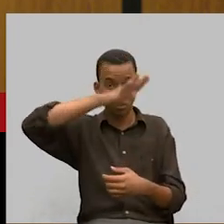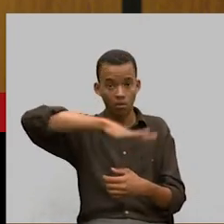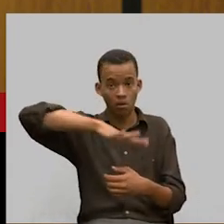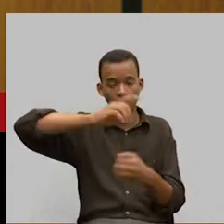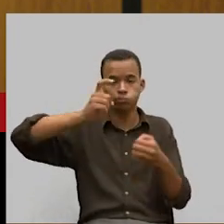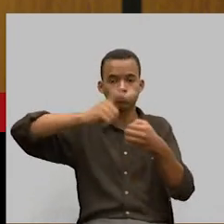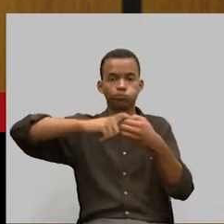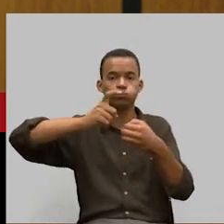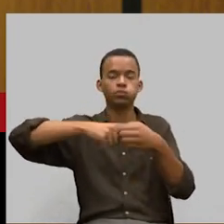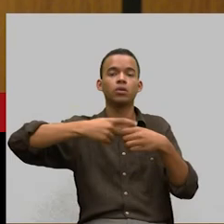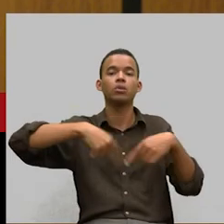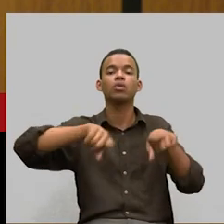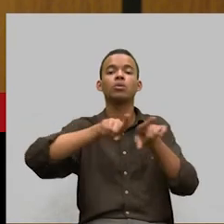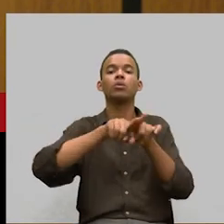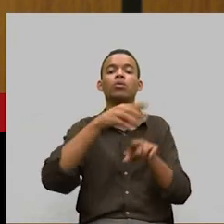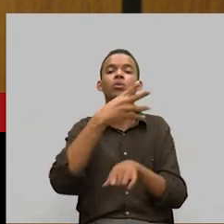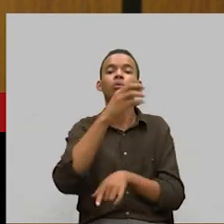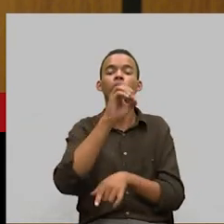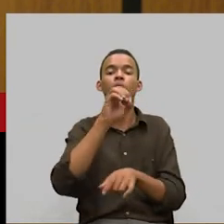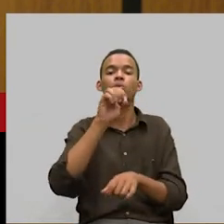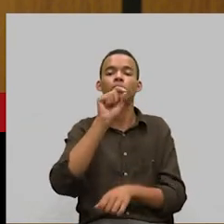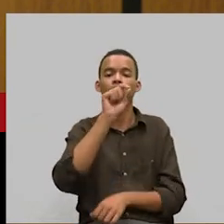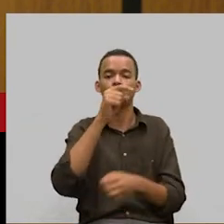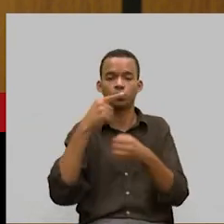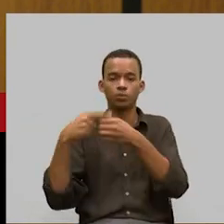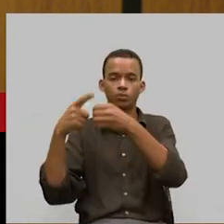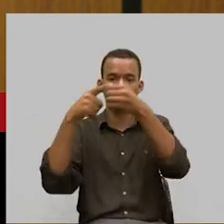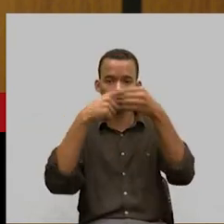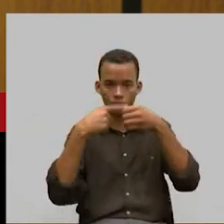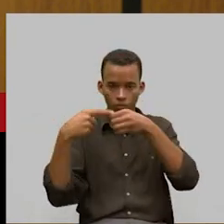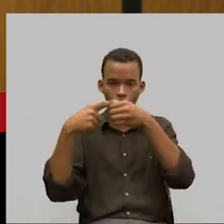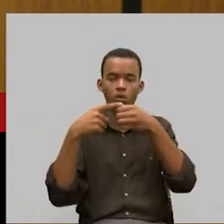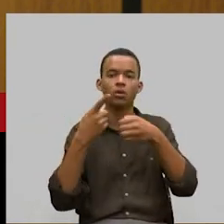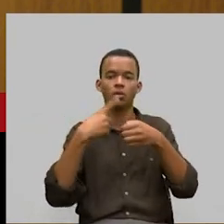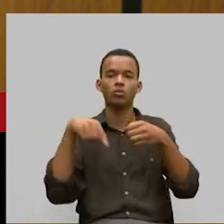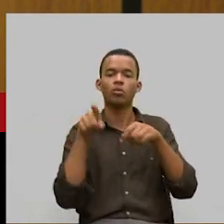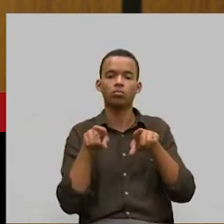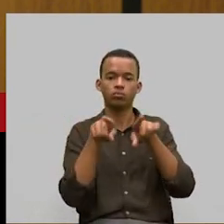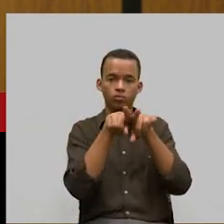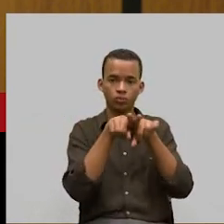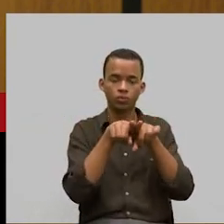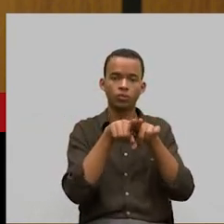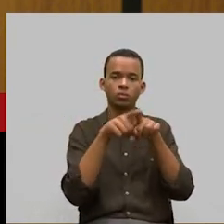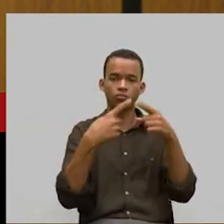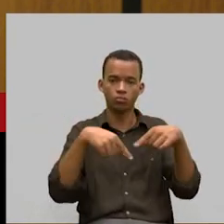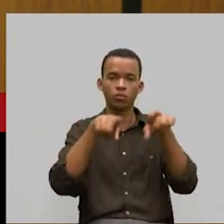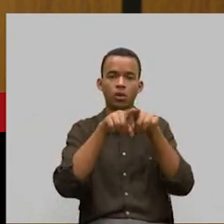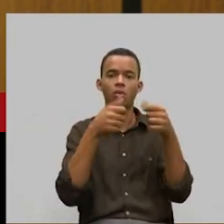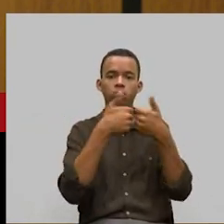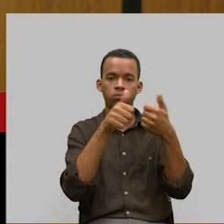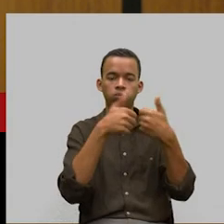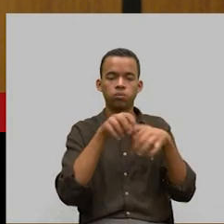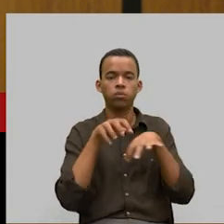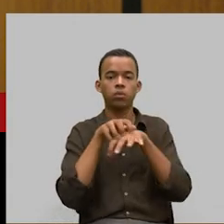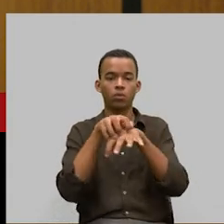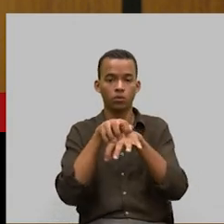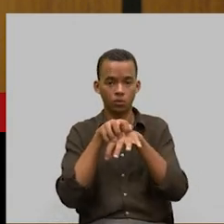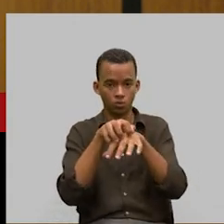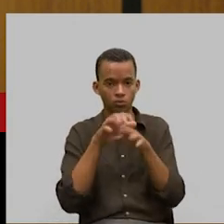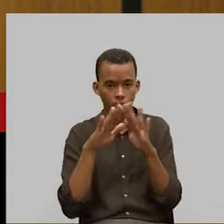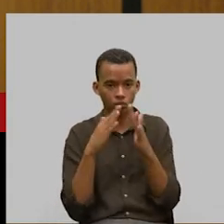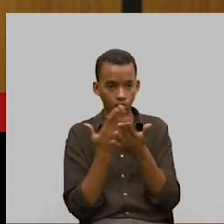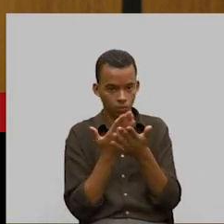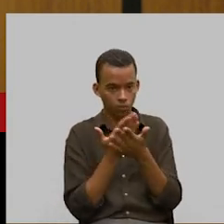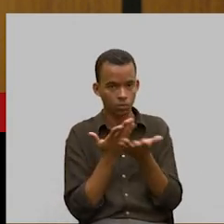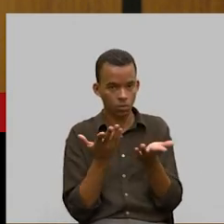relação hoje de 40 municípios em que somos parceiros do transporte escolar atendendo mais de 1000 estudantes de